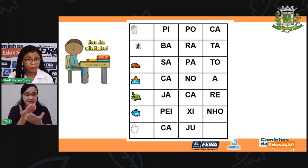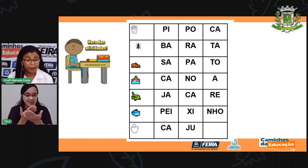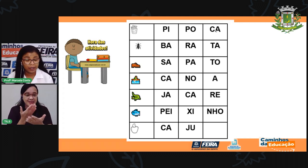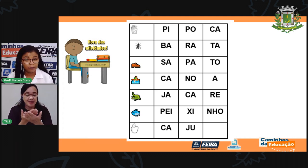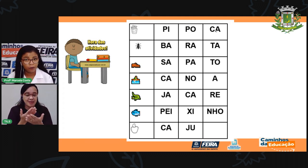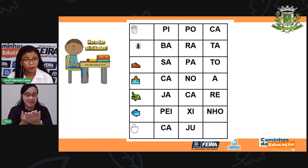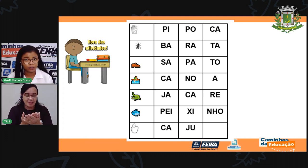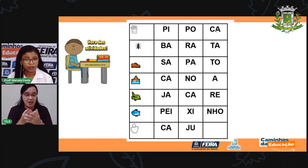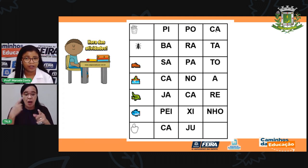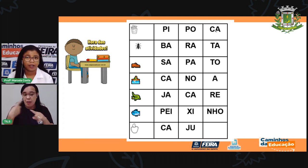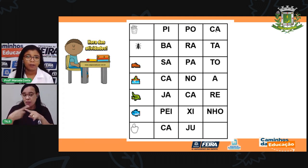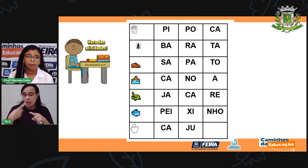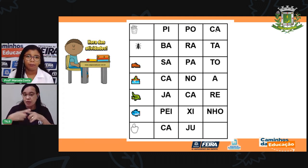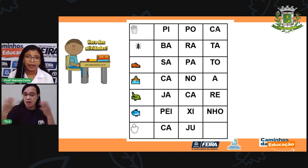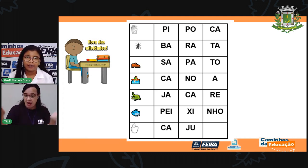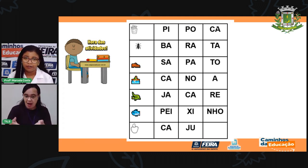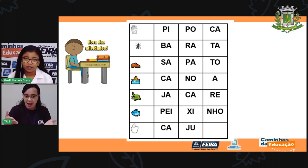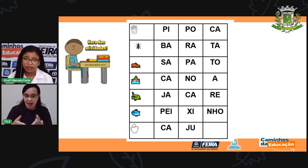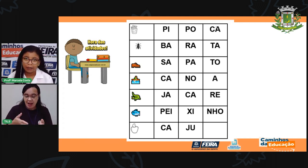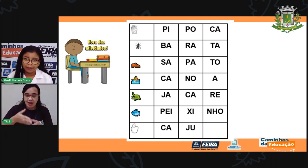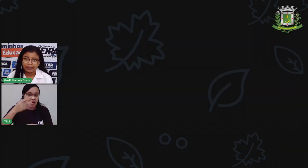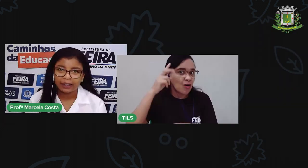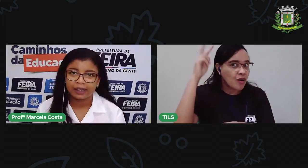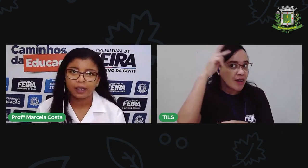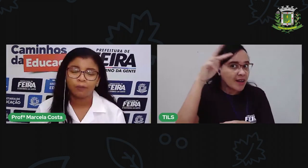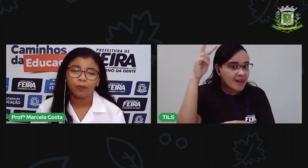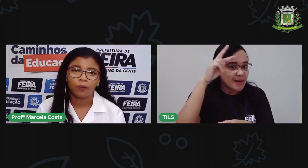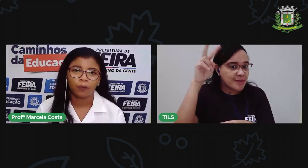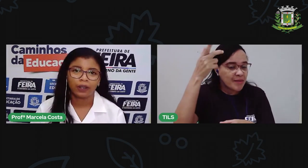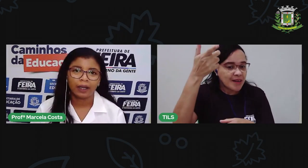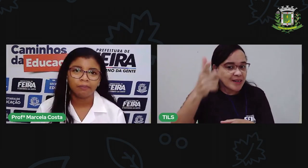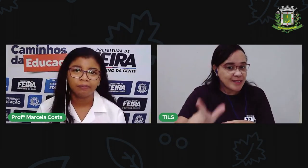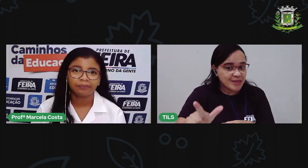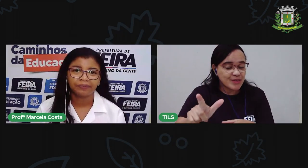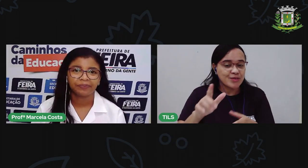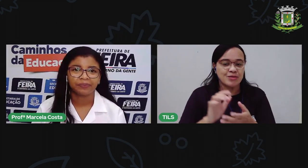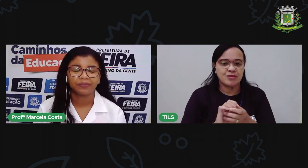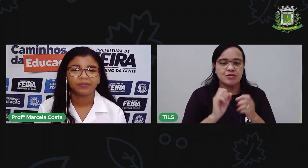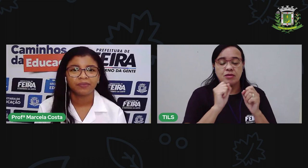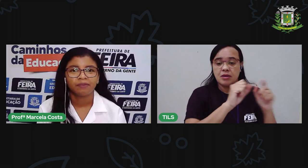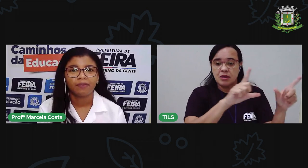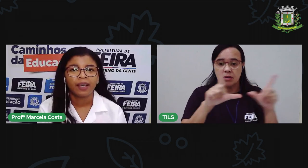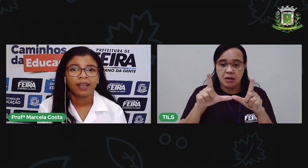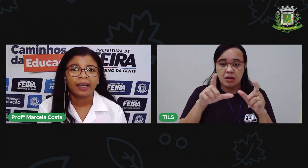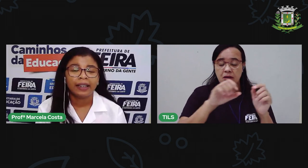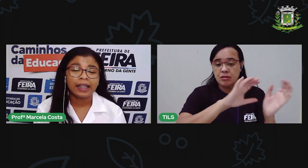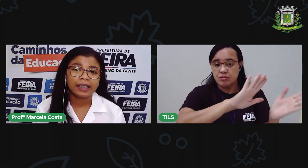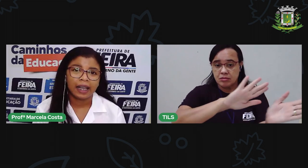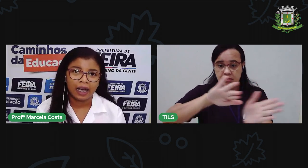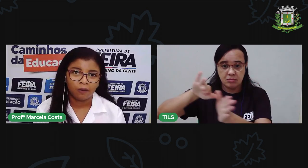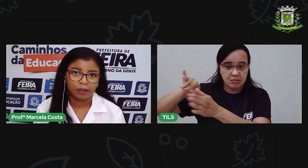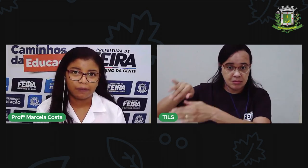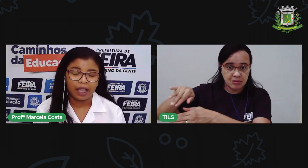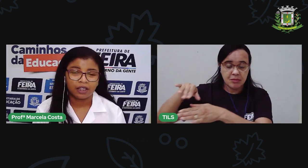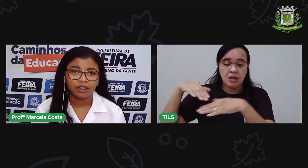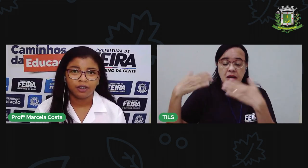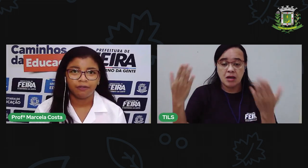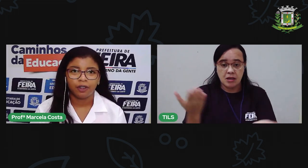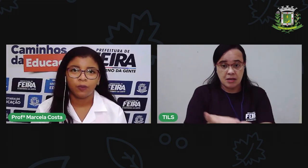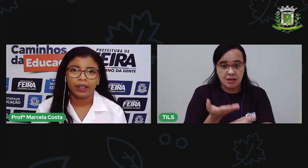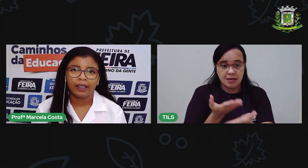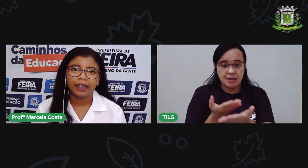o que a gente aprendeu hoje pai se eu vou tirar apresentação pouco tá hoje nessa aula